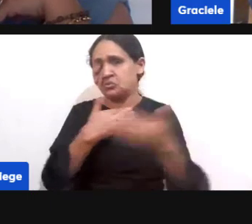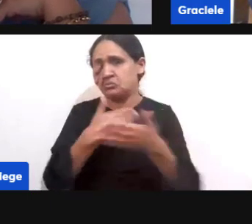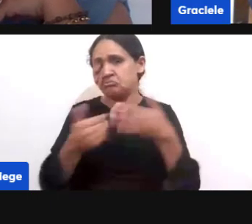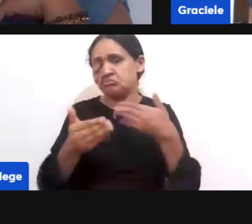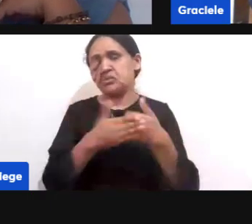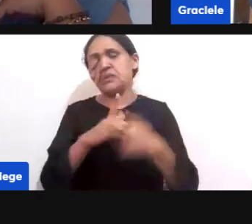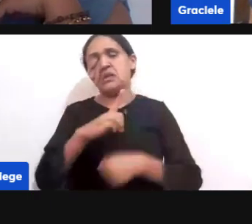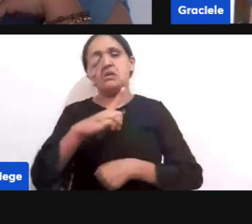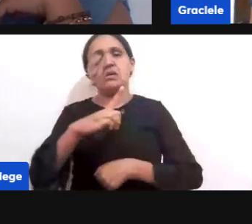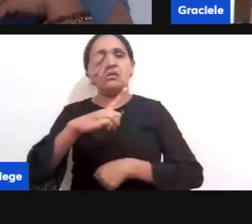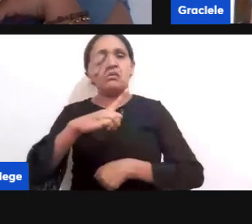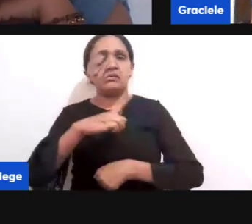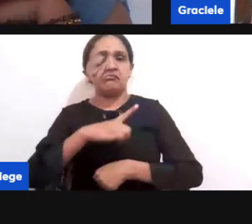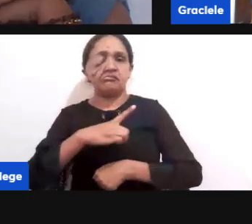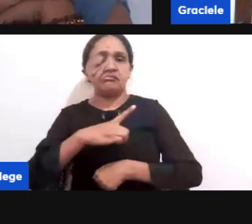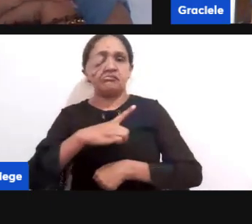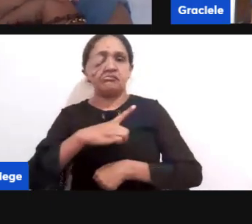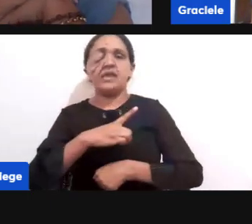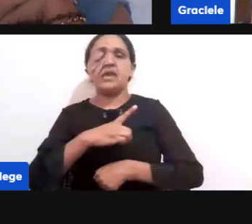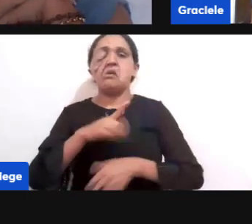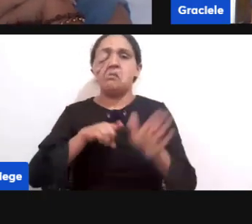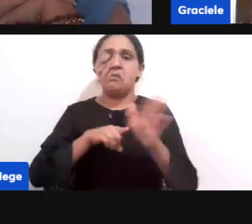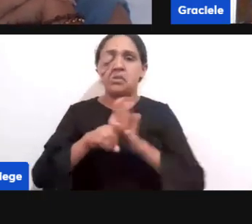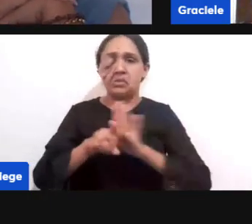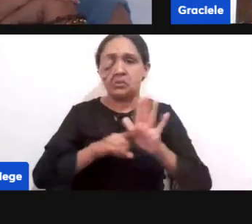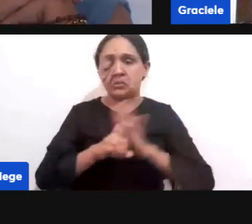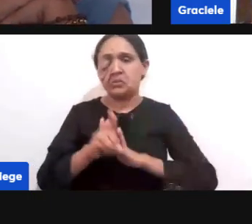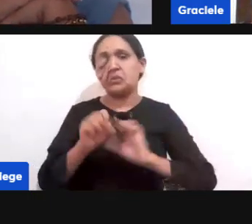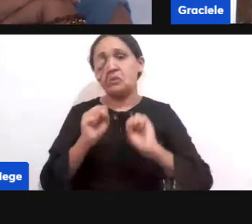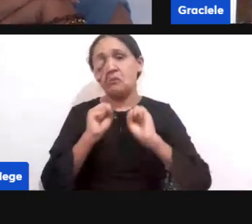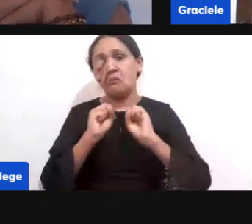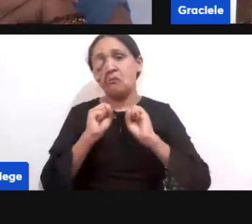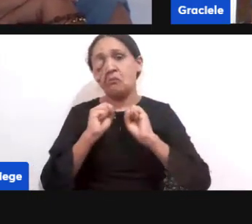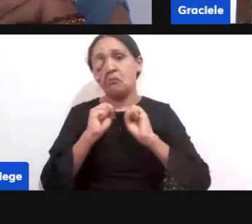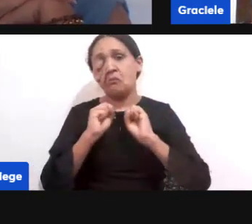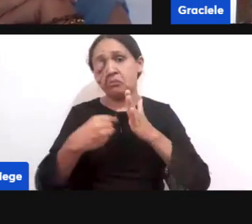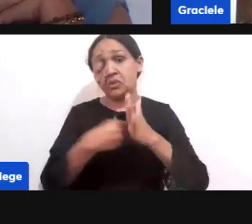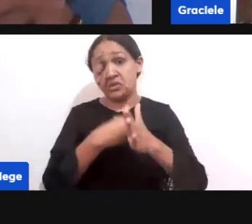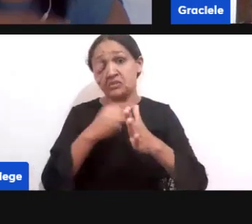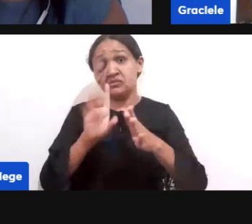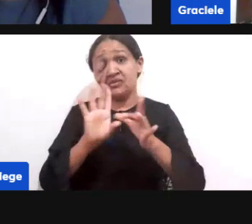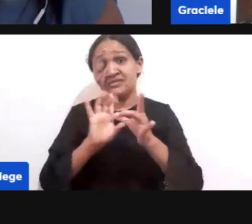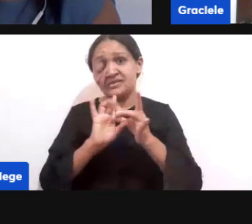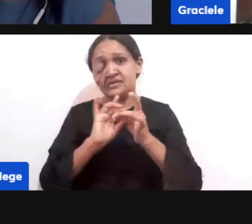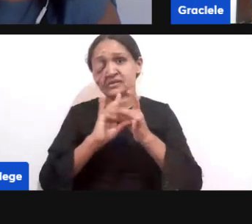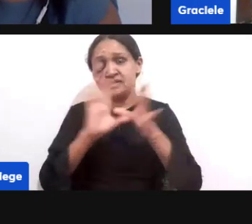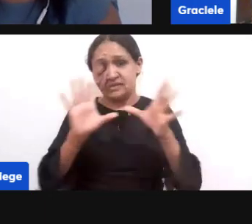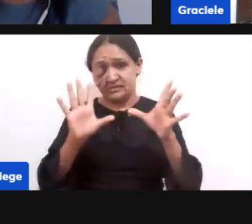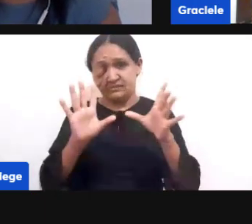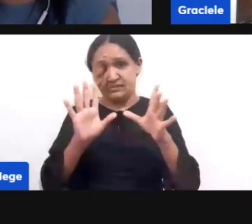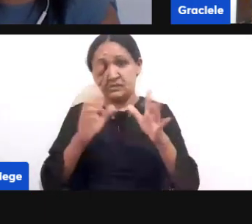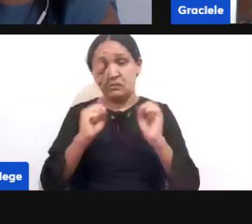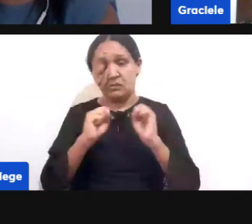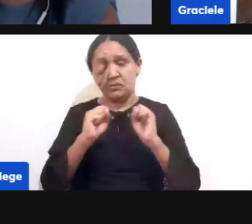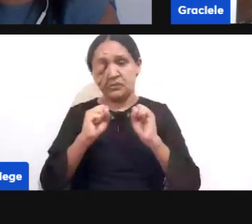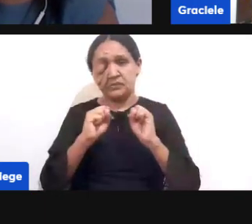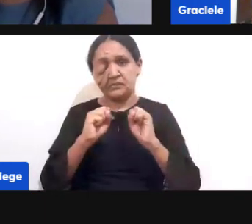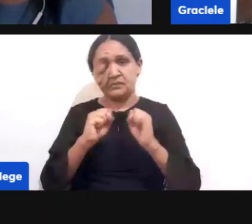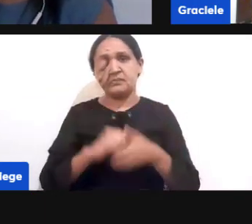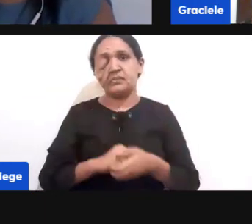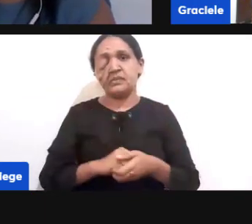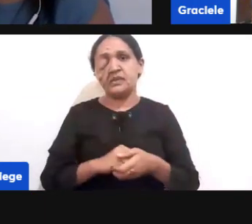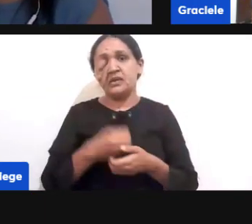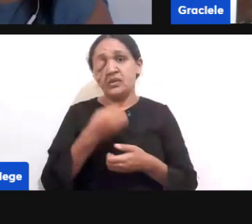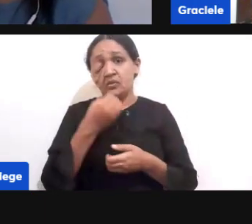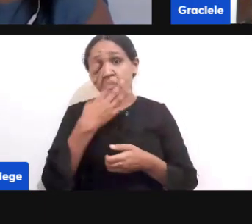qualquer questionamento que queiram fazer, estaremos à disposição de todos. Tenham um excelente dia.